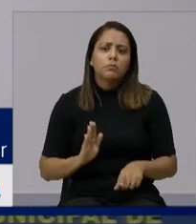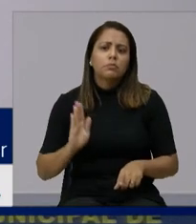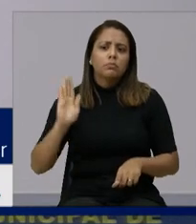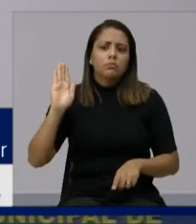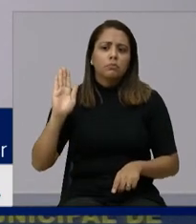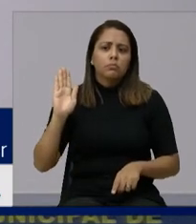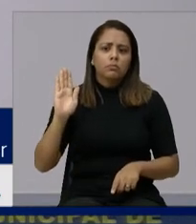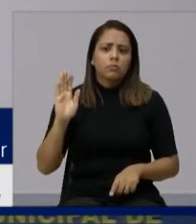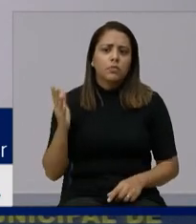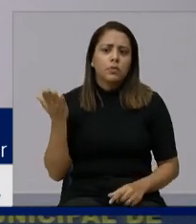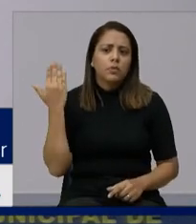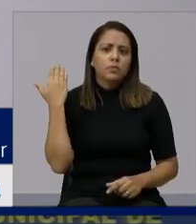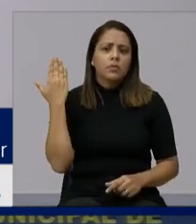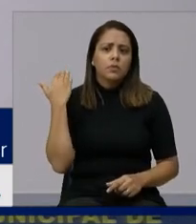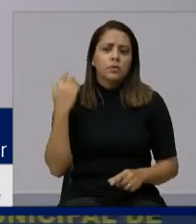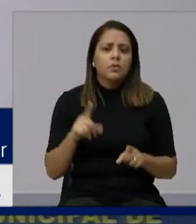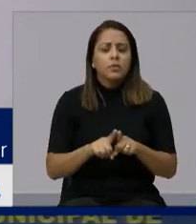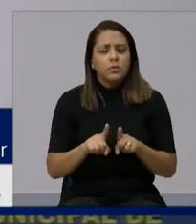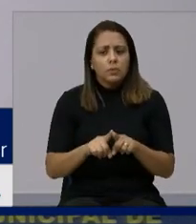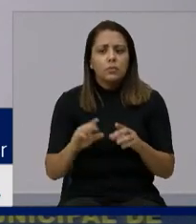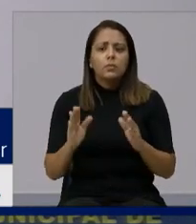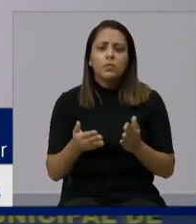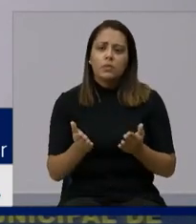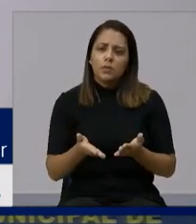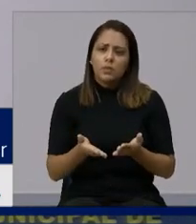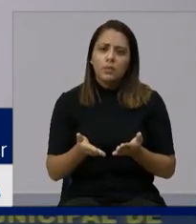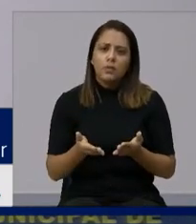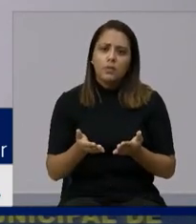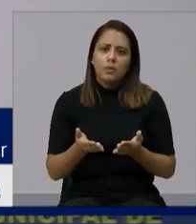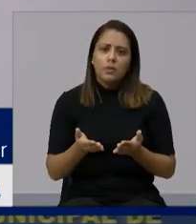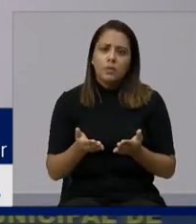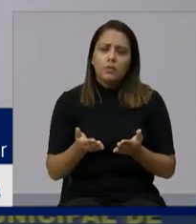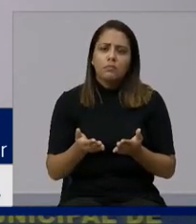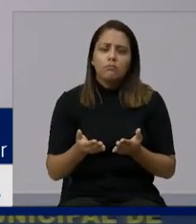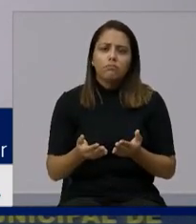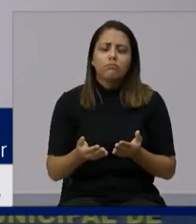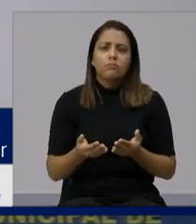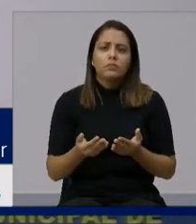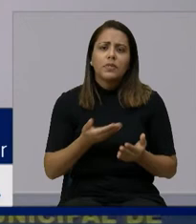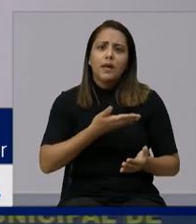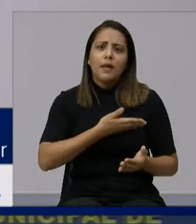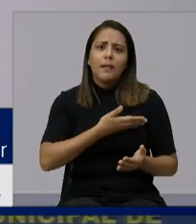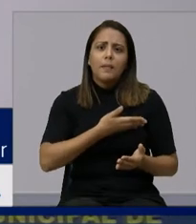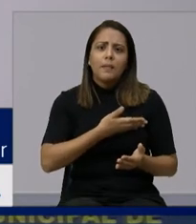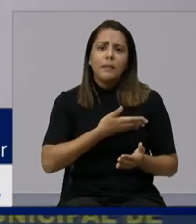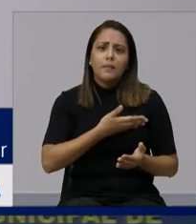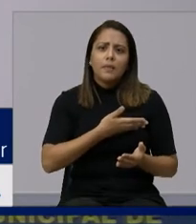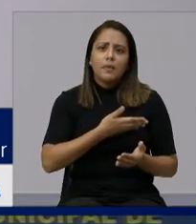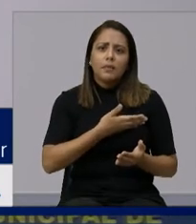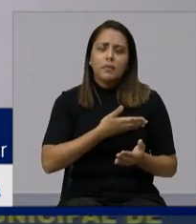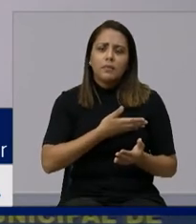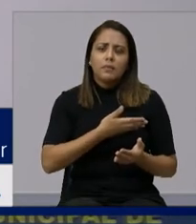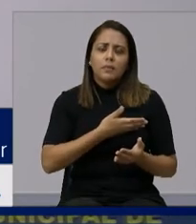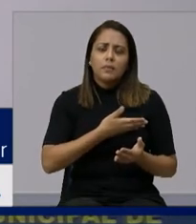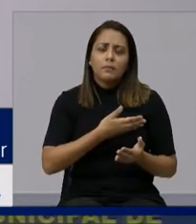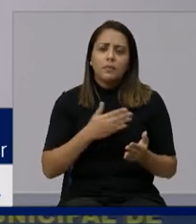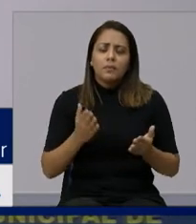campanha passada, essa atual também agora. É um parceirão, um amigo, que vai fazer